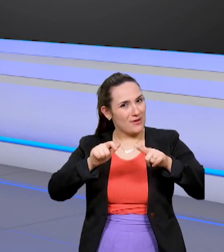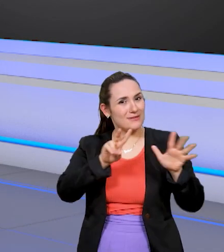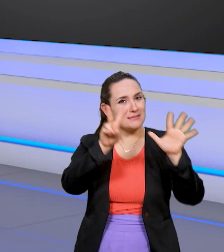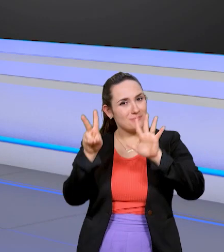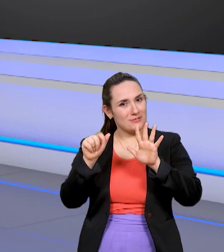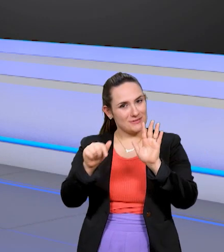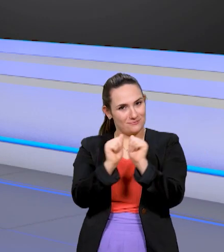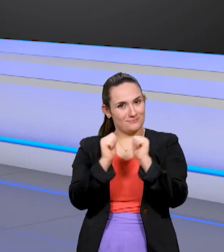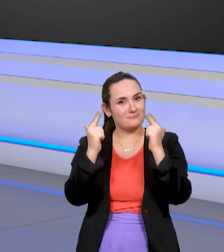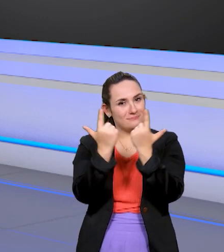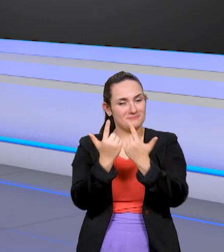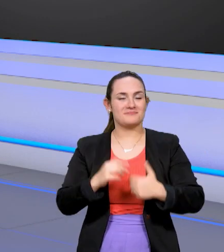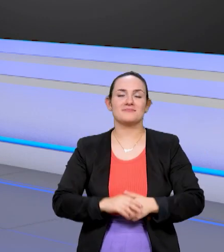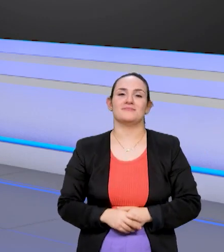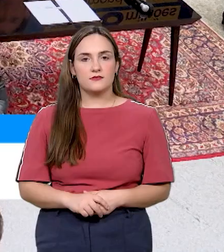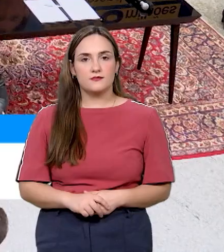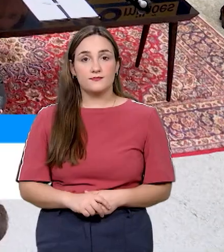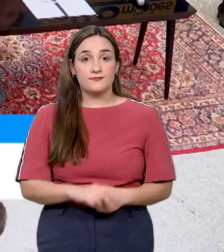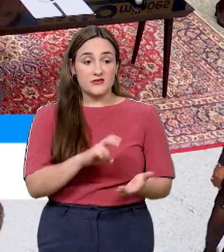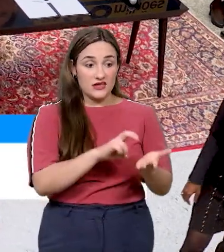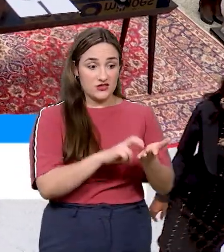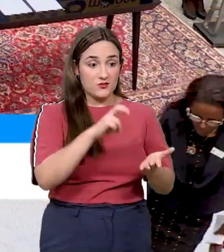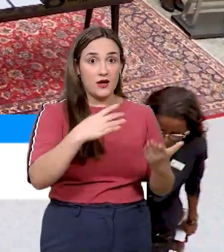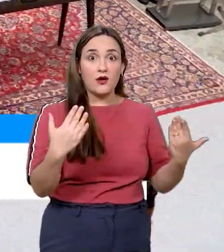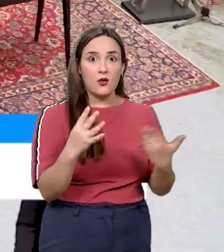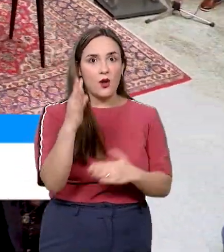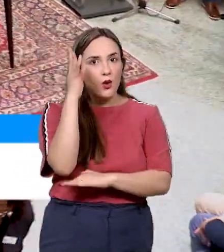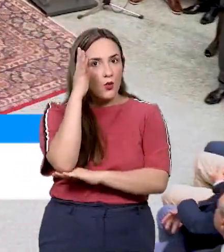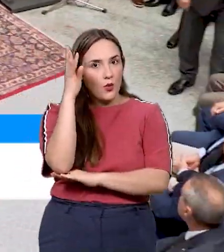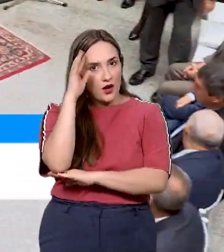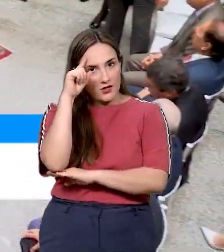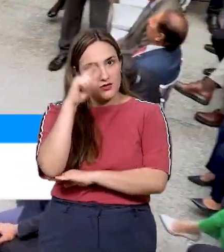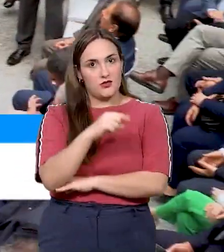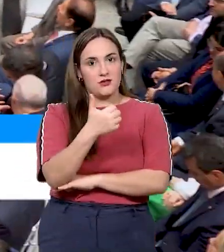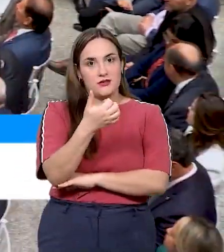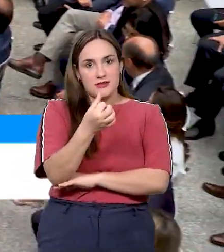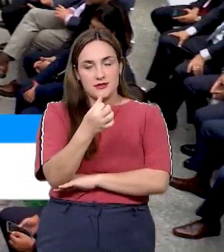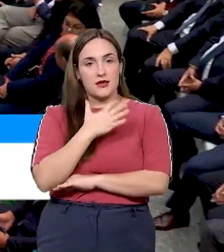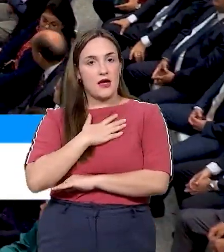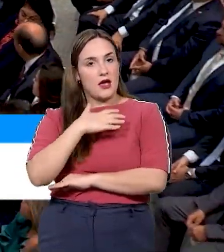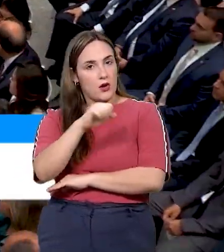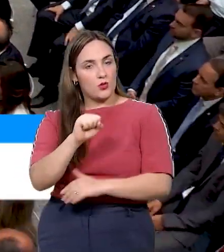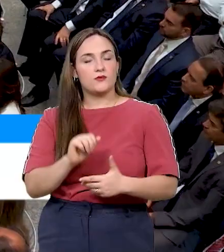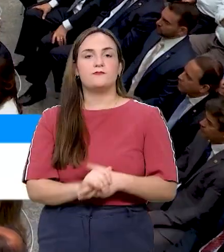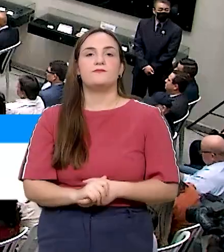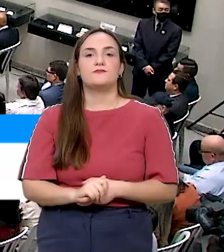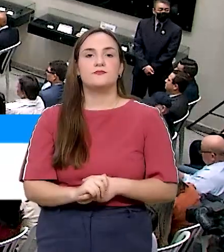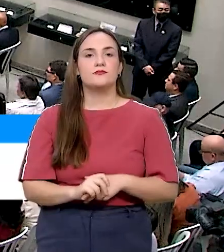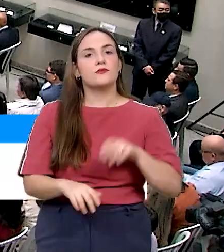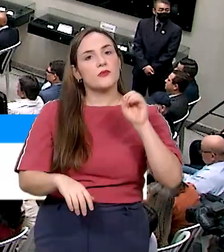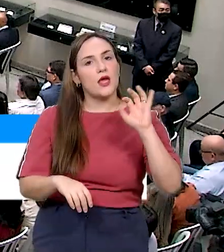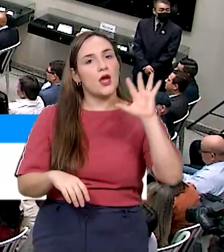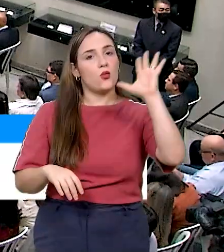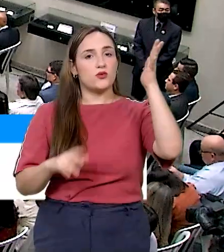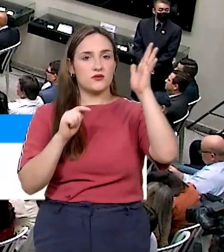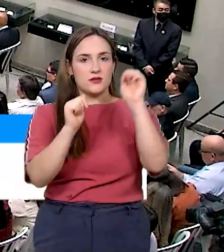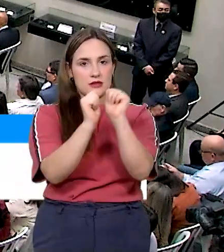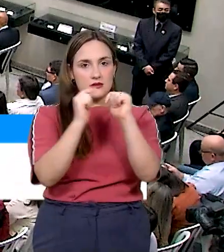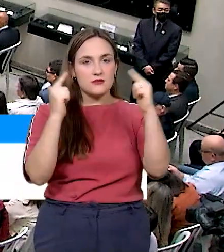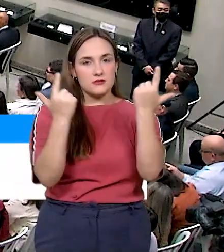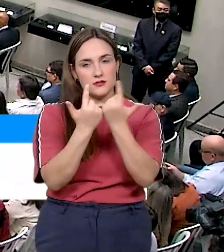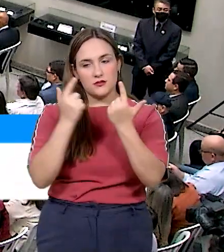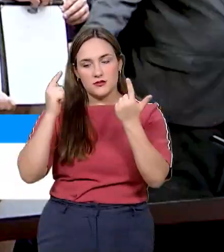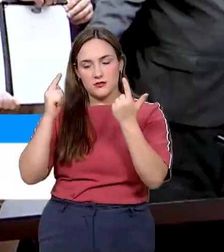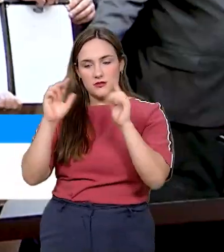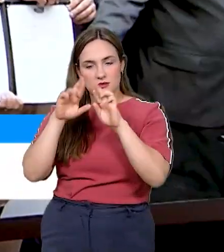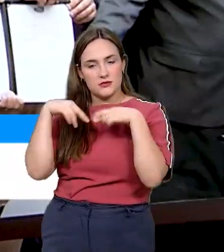semana na Assembleia Legislativa. Na manhã desta quarta-feira, 16 de agosto, foi realizada na Casa